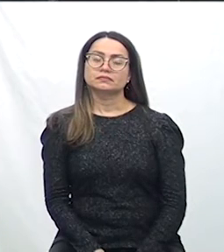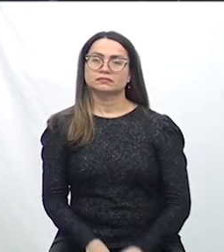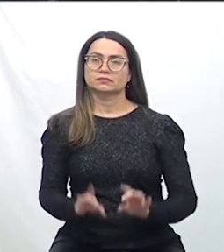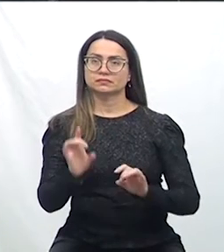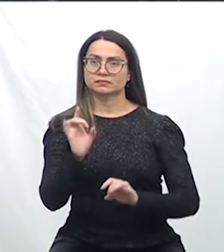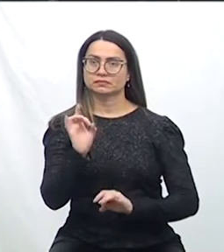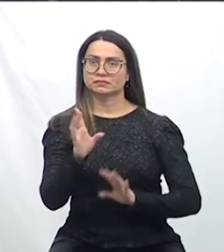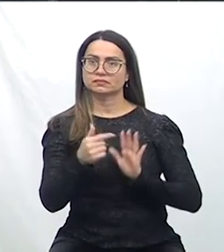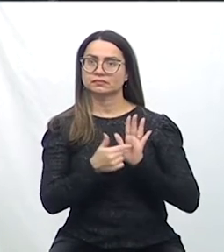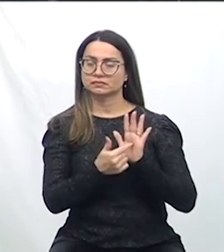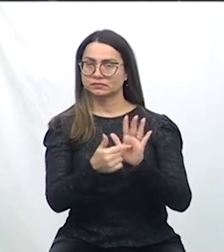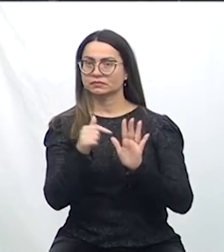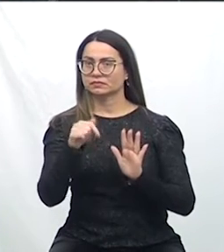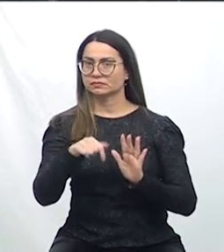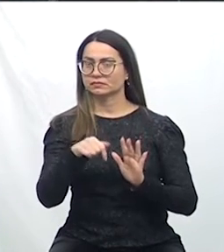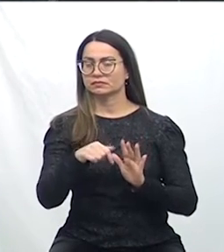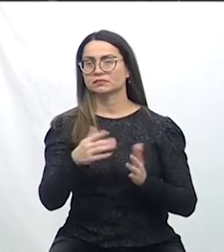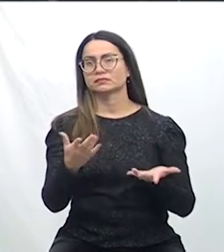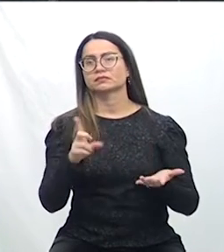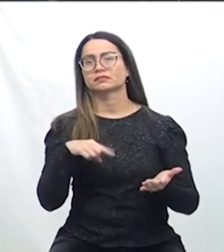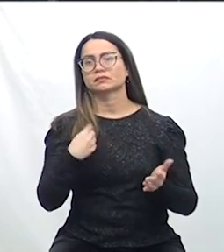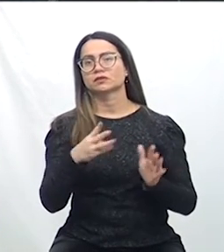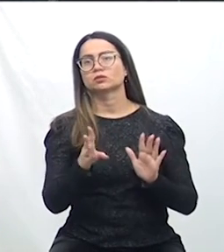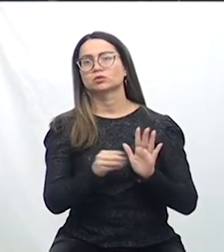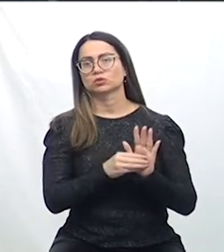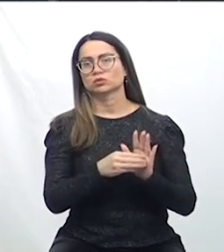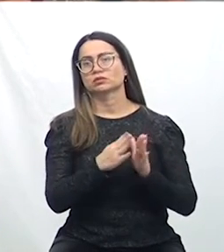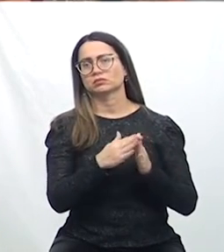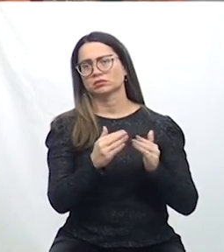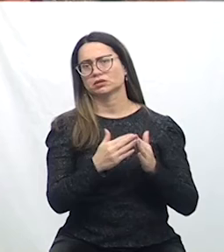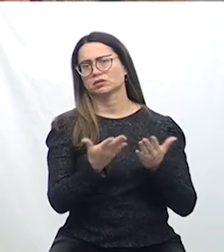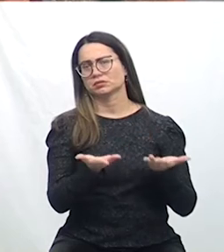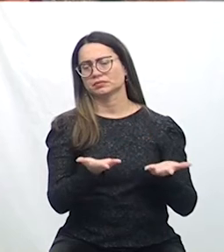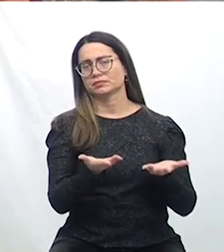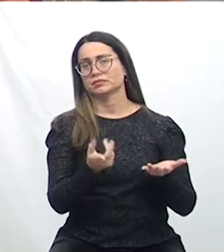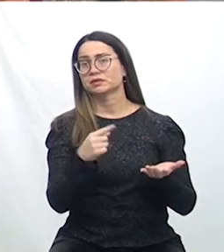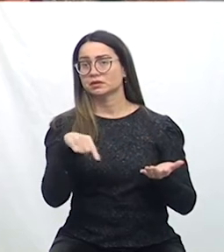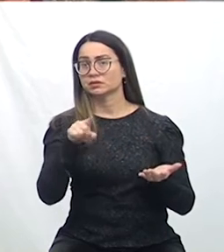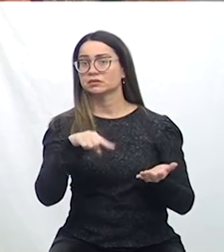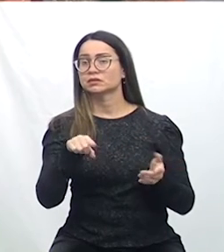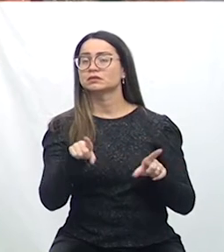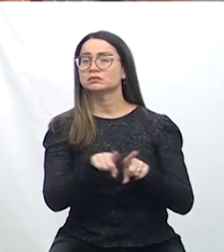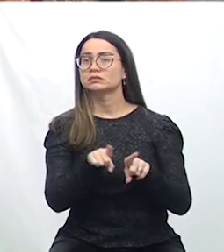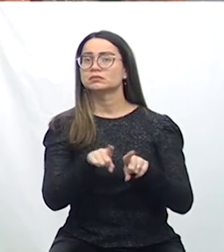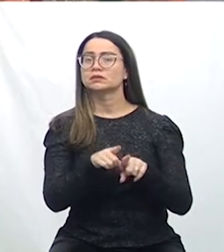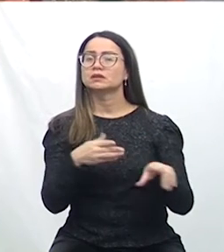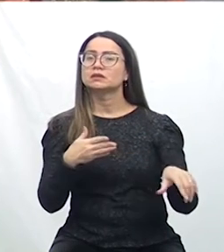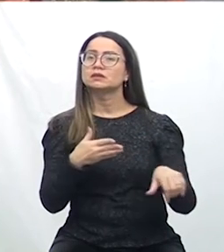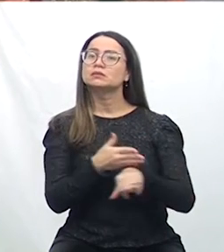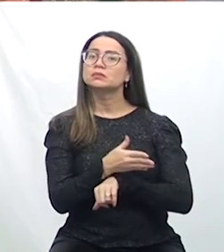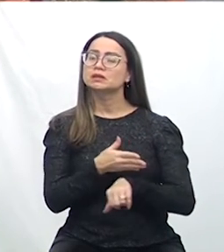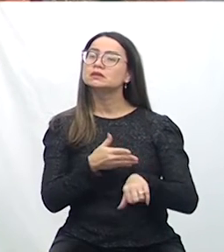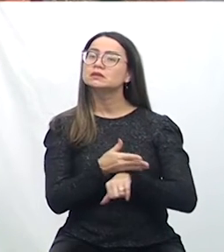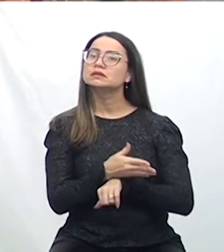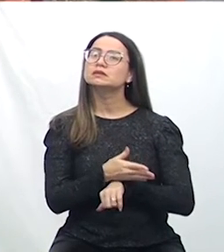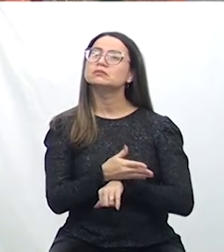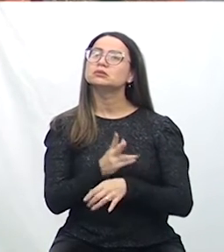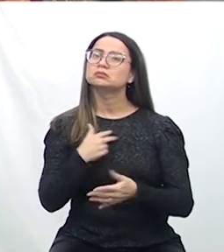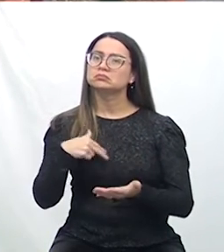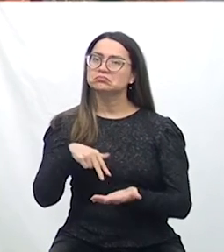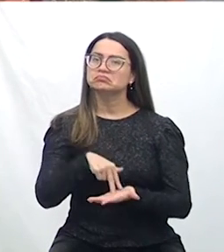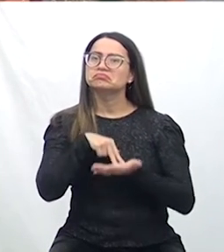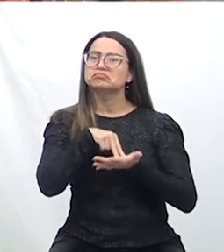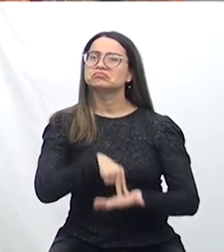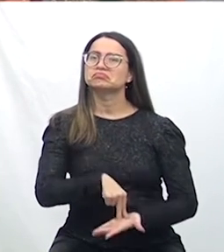destacar aqui, nós protocolamos esse requerimento, para que essa casa tenha, de fato, uma posição e venha